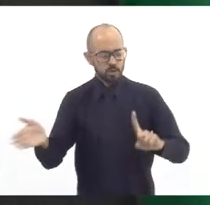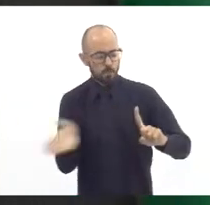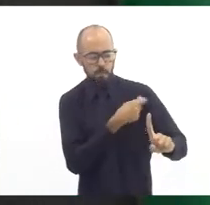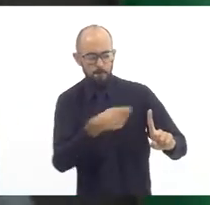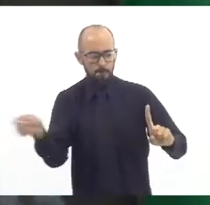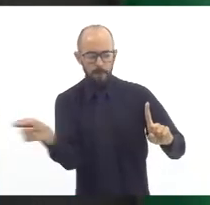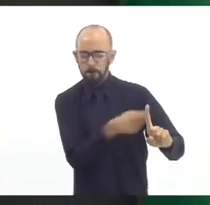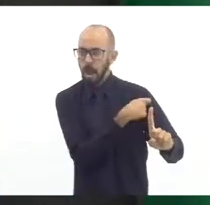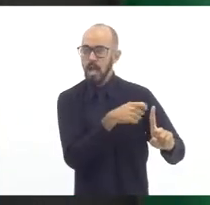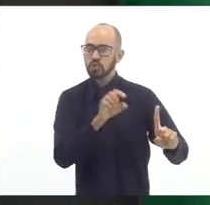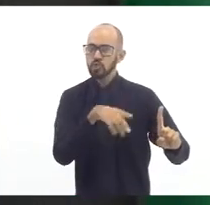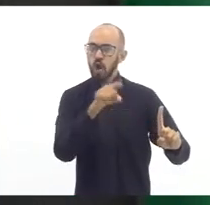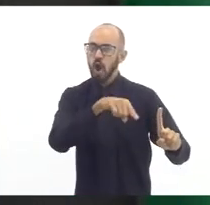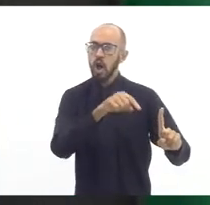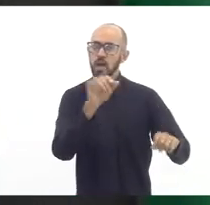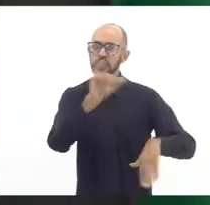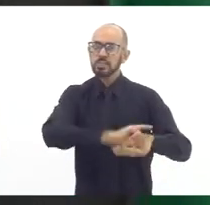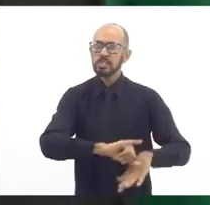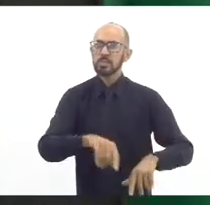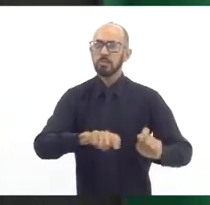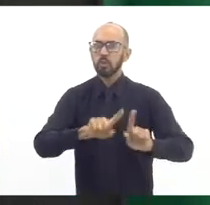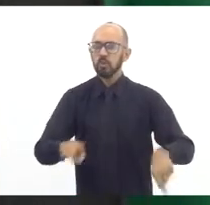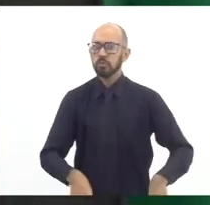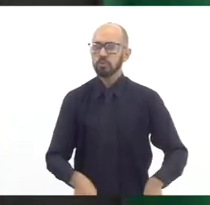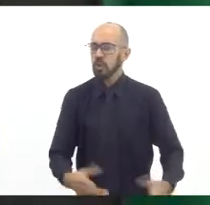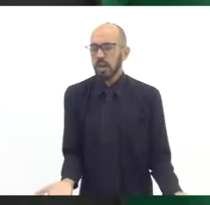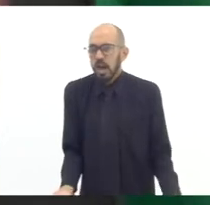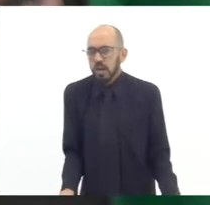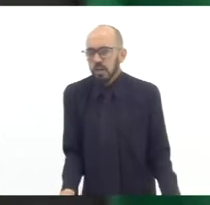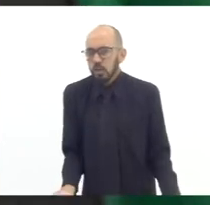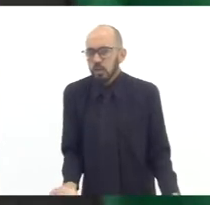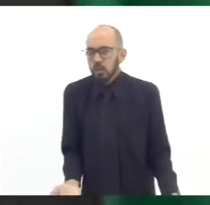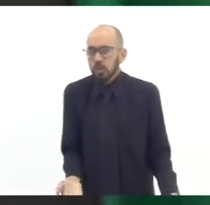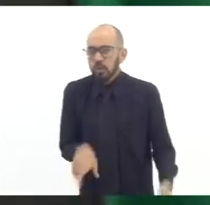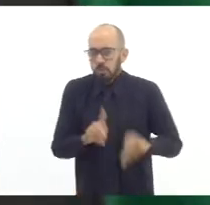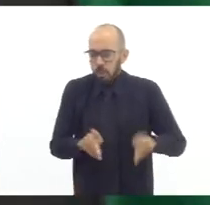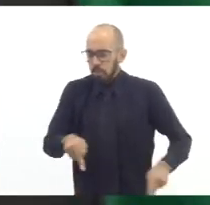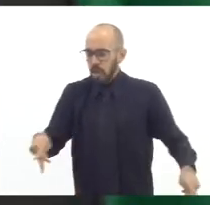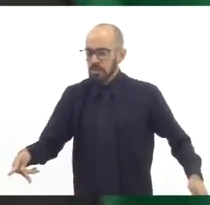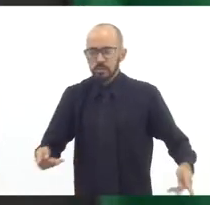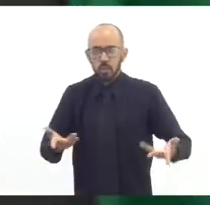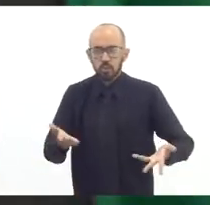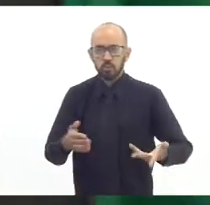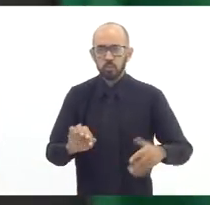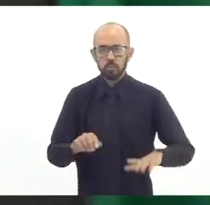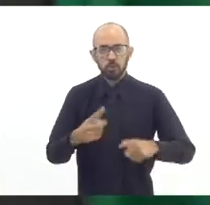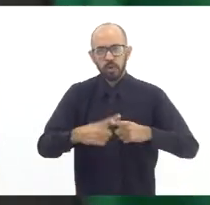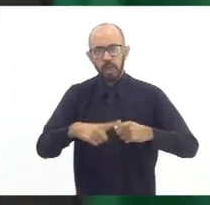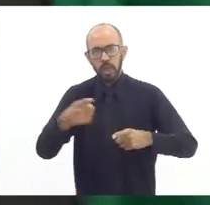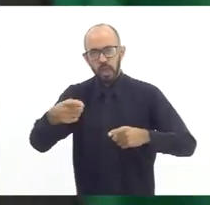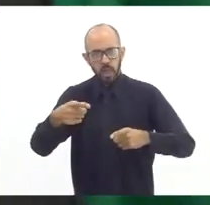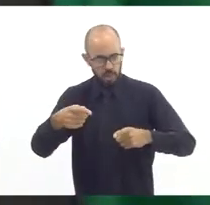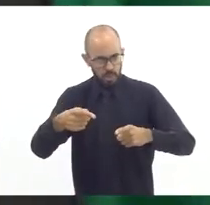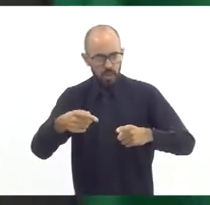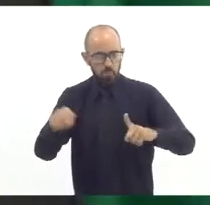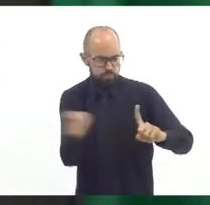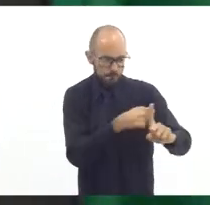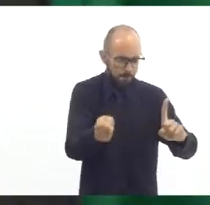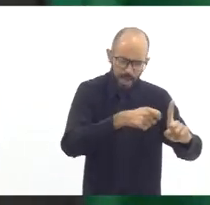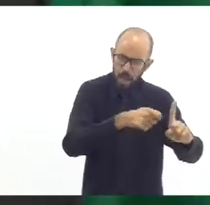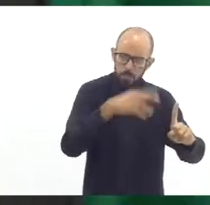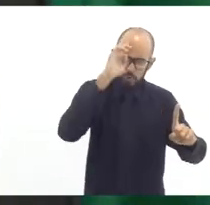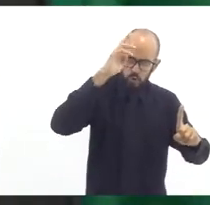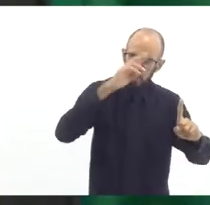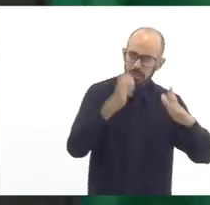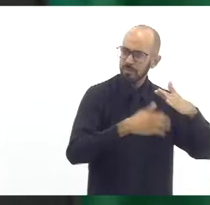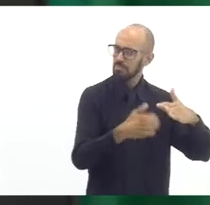do trabalhador. O chicote não bate em cima daqueles que têm, do empresário